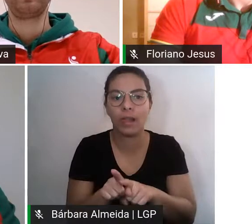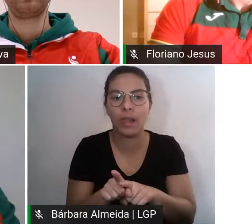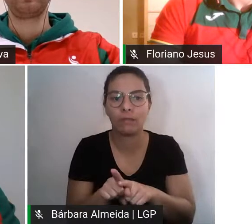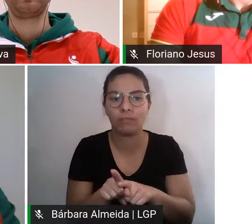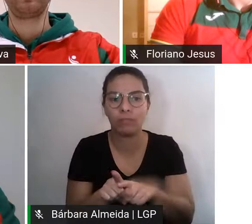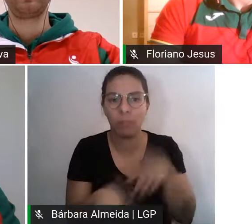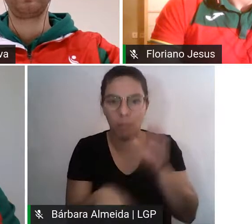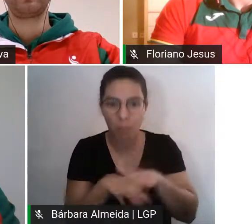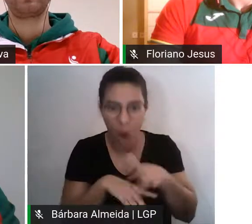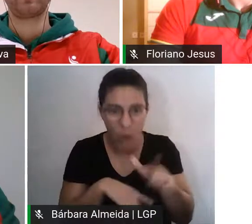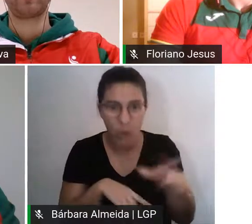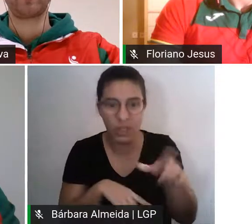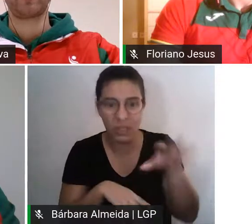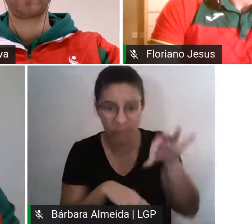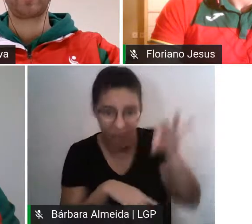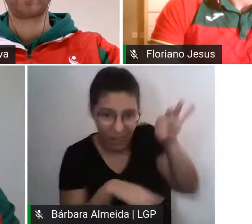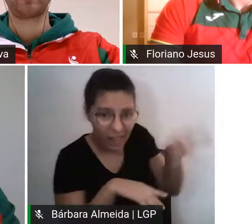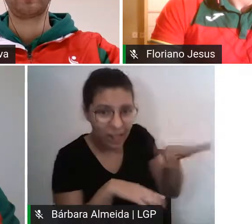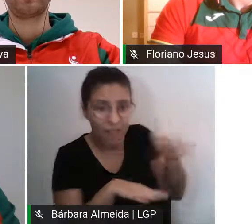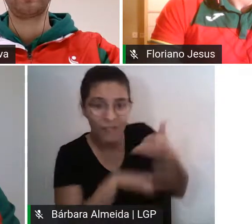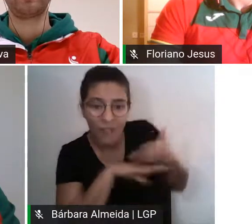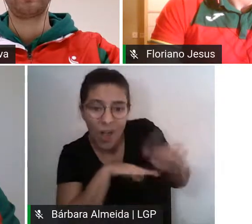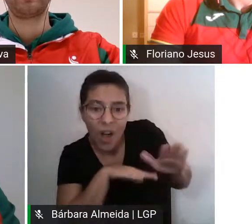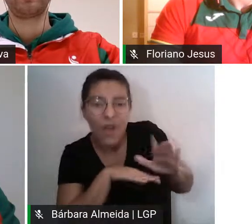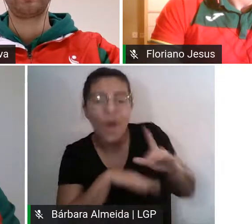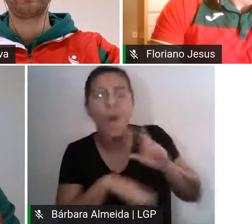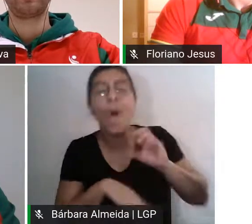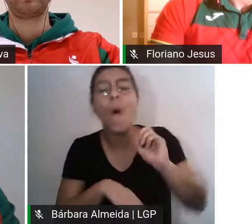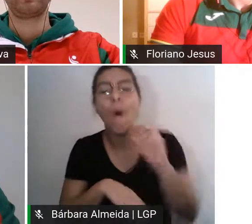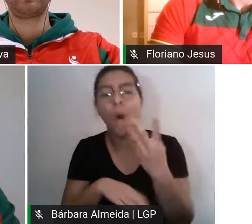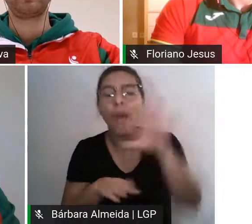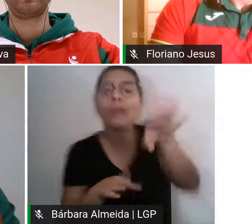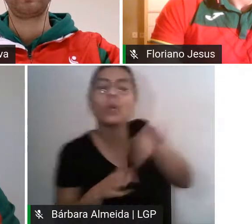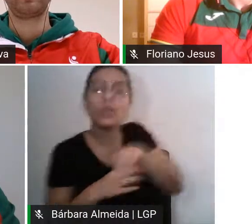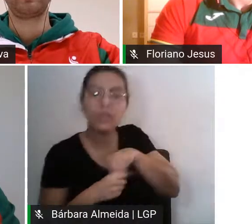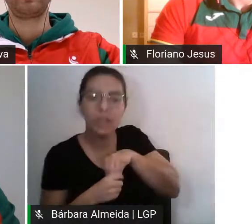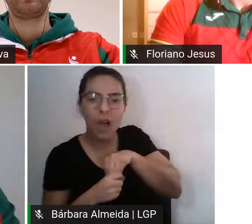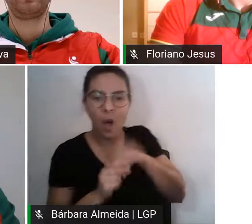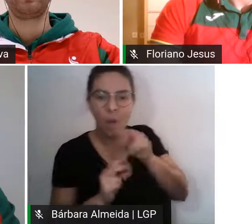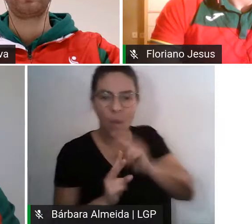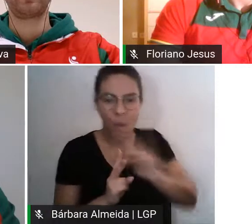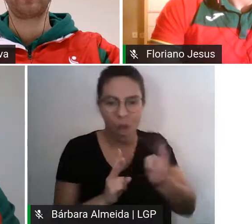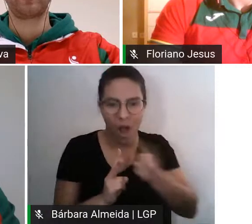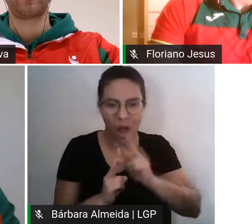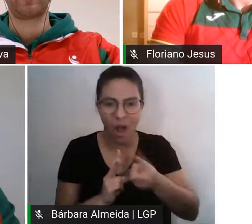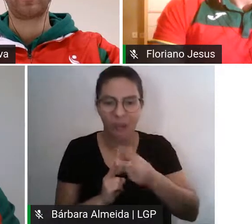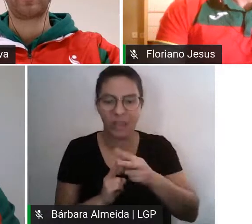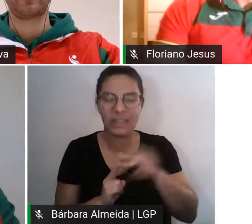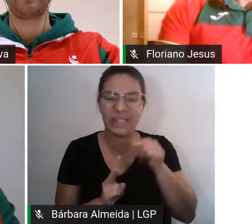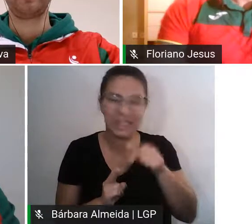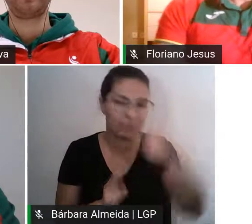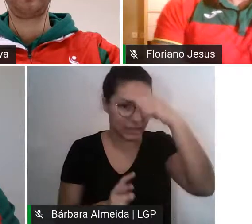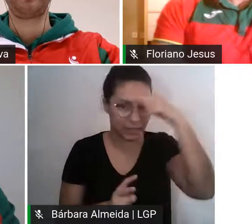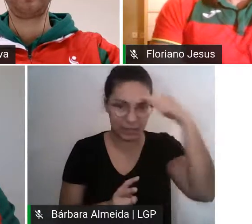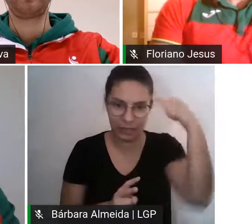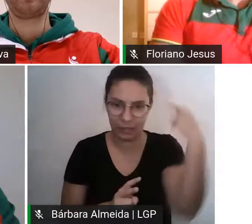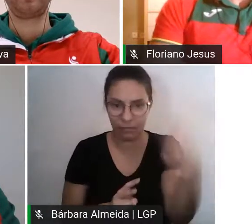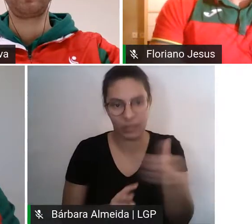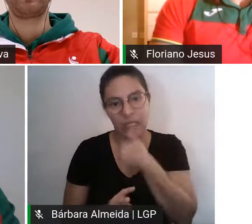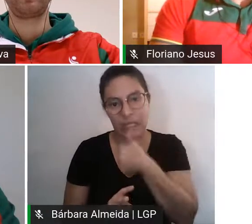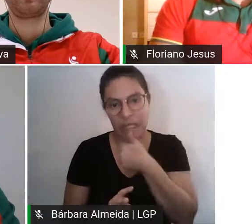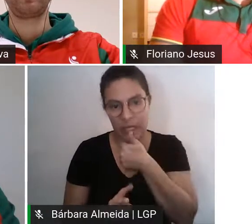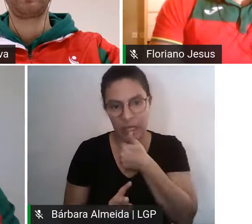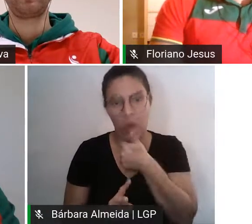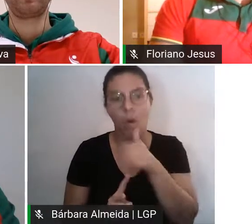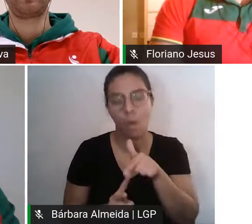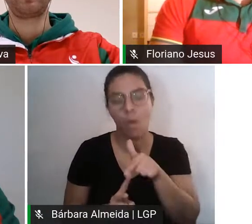fora ou vamos incluí-los? Esta tem sido sempre a maior dificuldade na questão da inclusão ou não